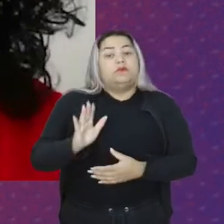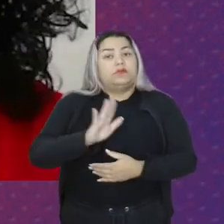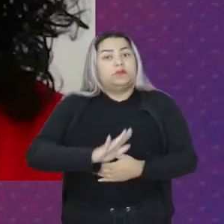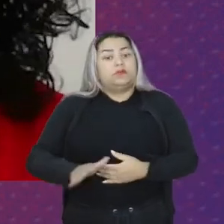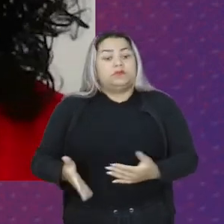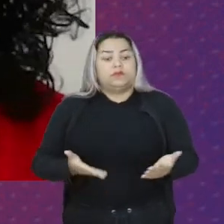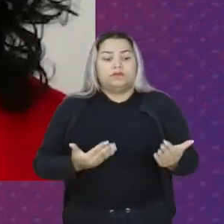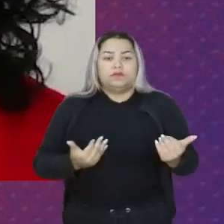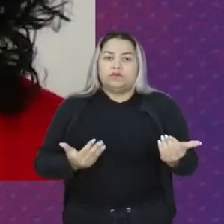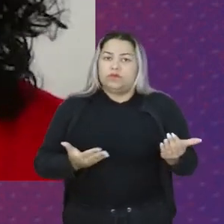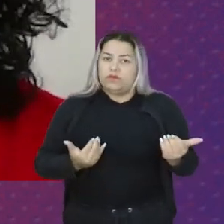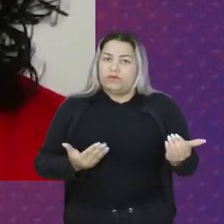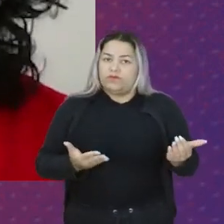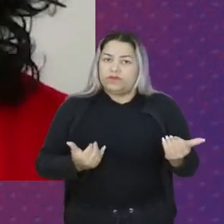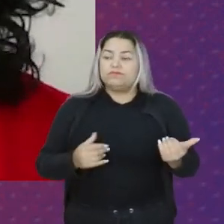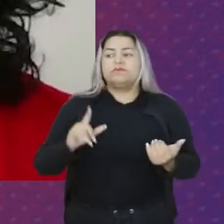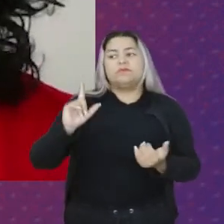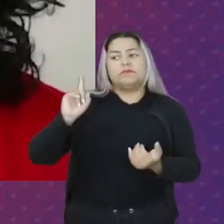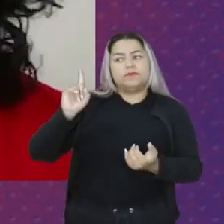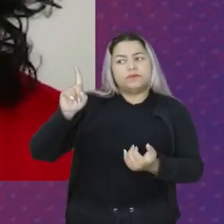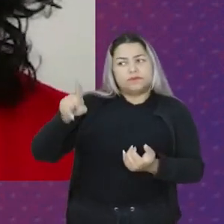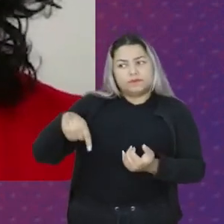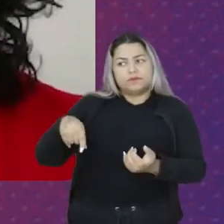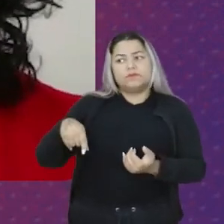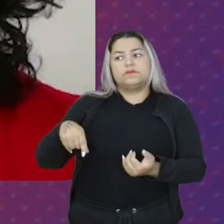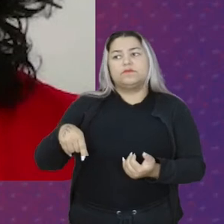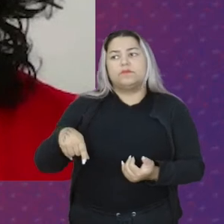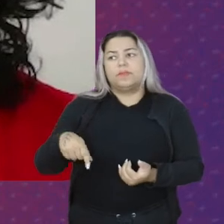crianças e adolescentes